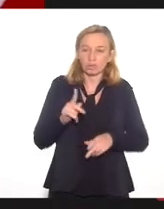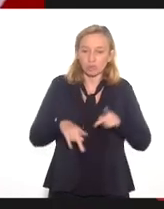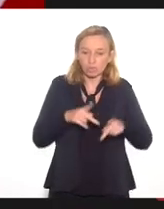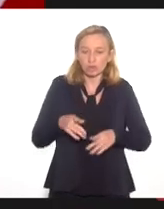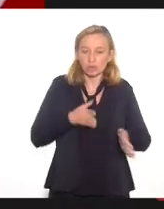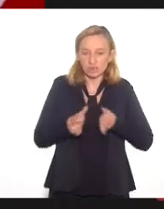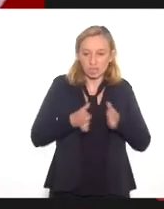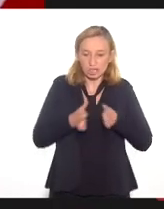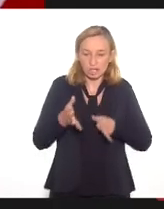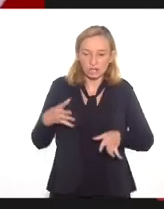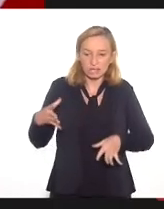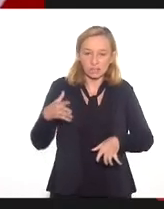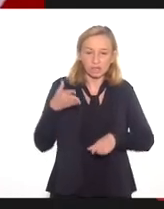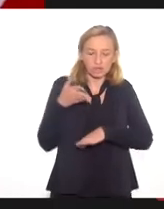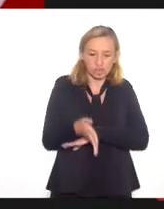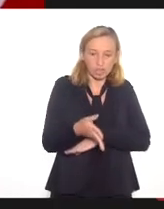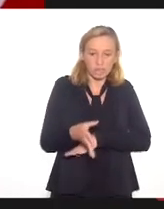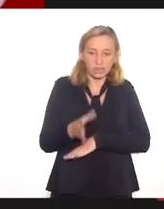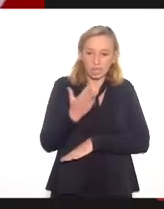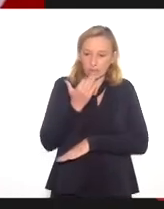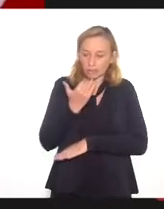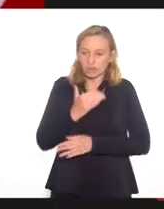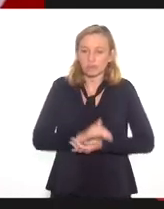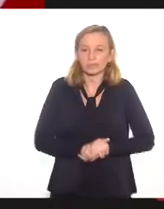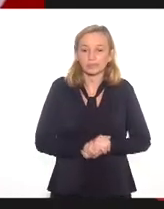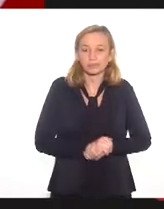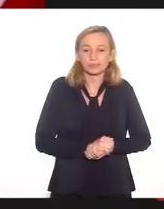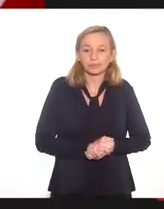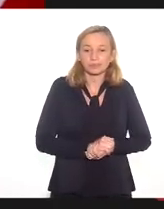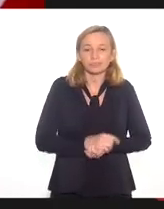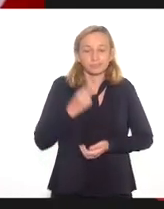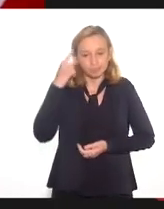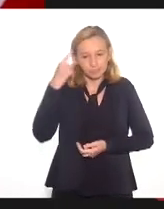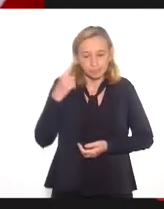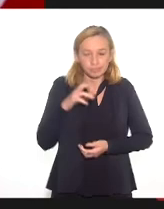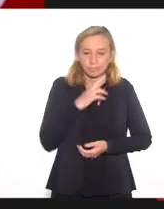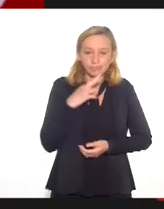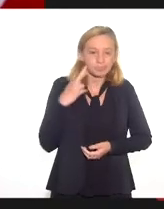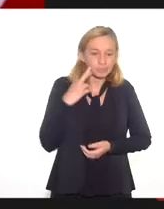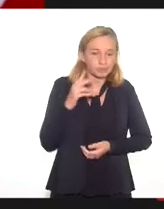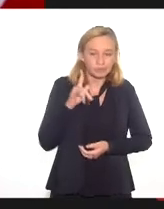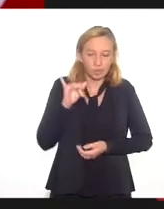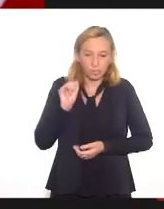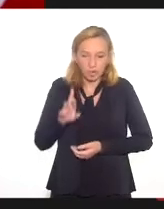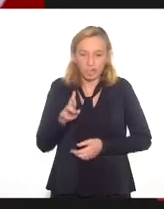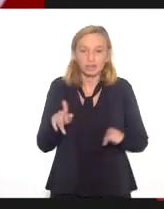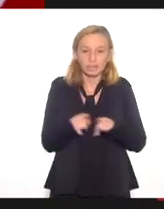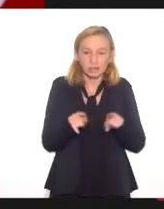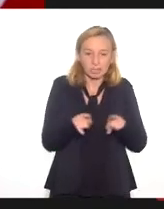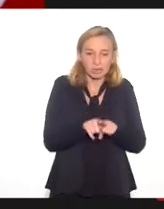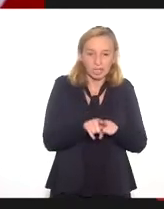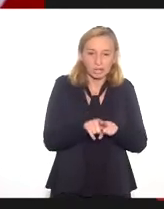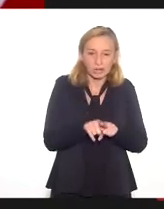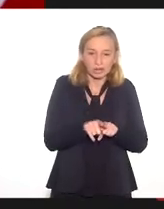acesso direto a essa alimentação a ideia dos restaurantes populares também que